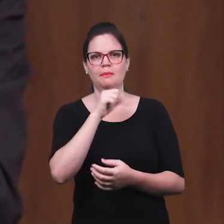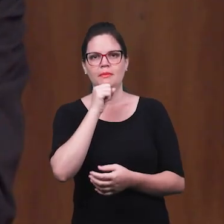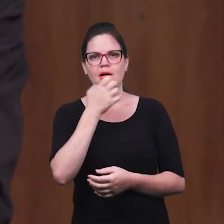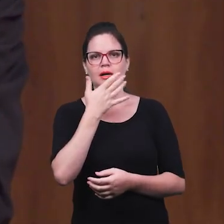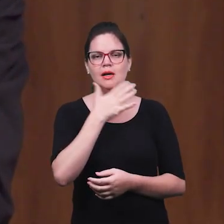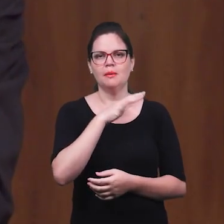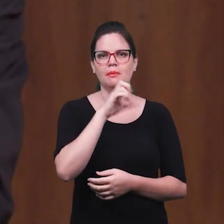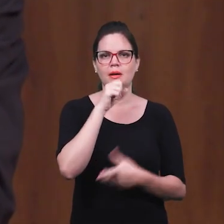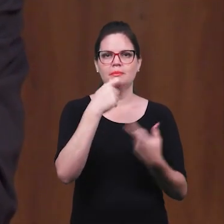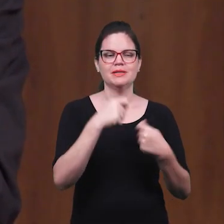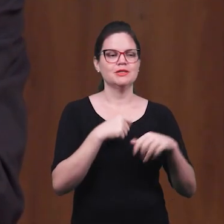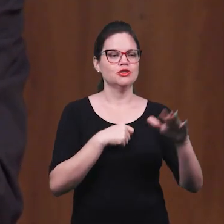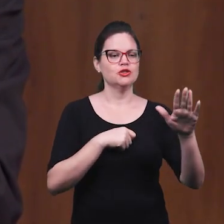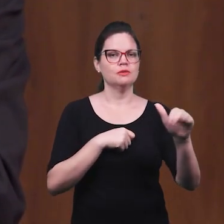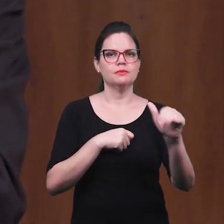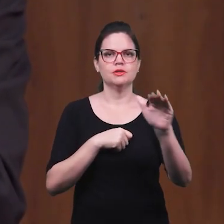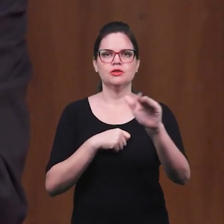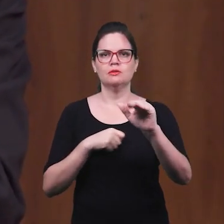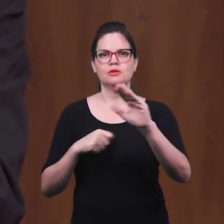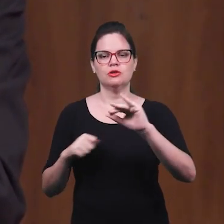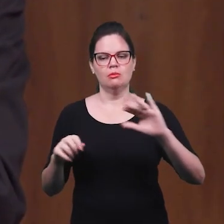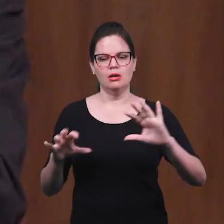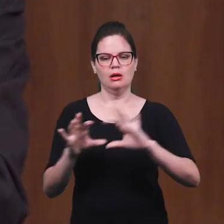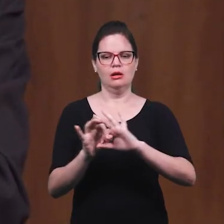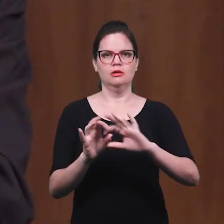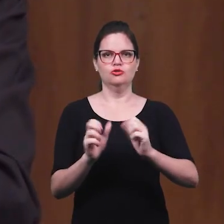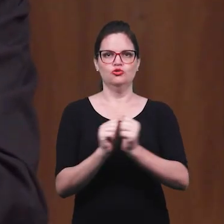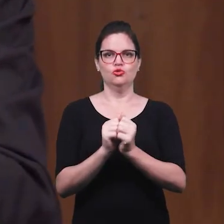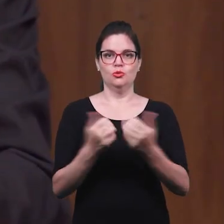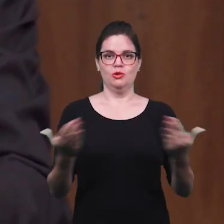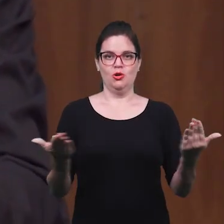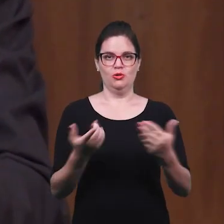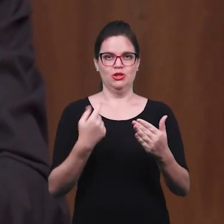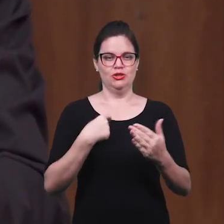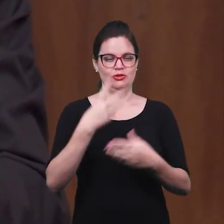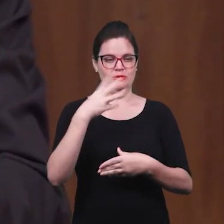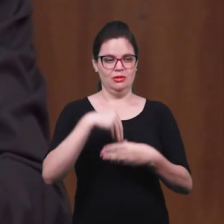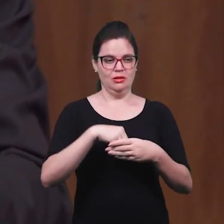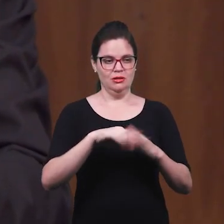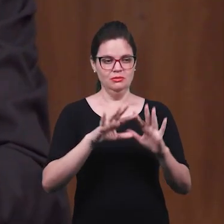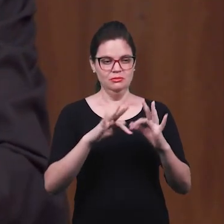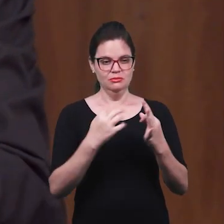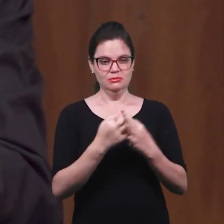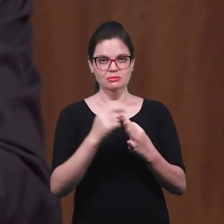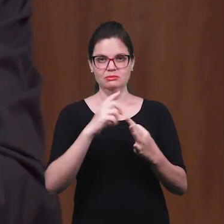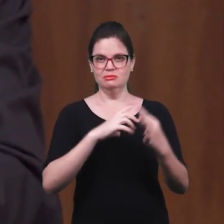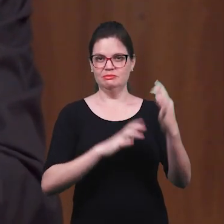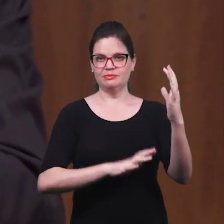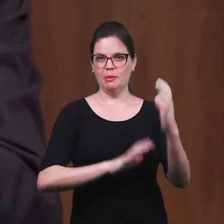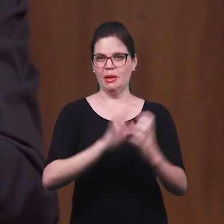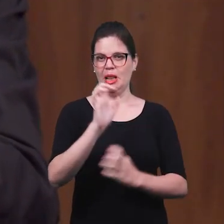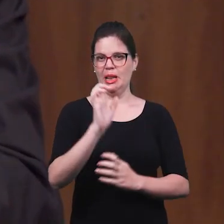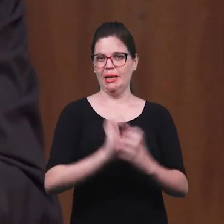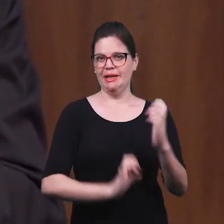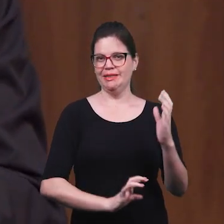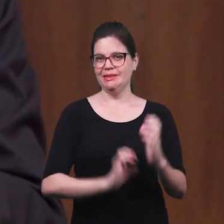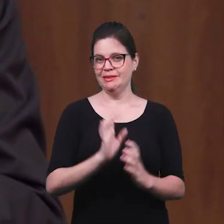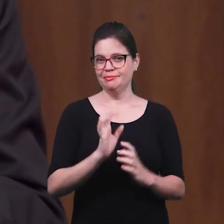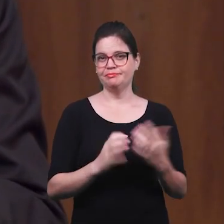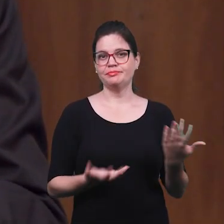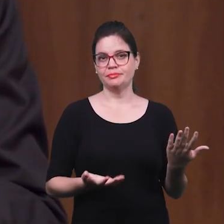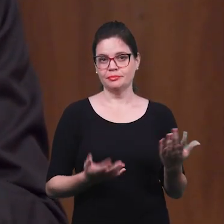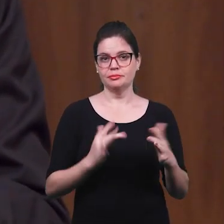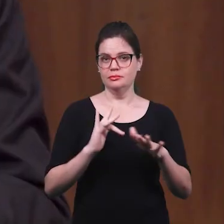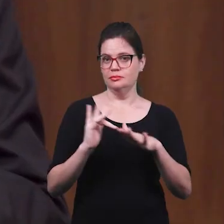todo mundo. Nós estamos vivendo em um mundo desagregado. E as redes sociais estão ajudando muito